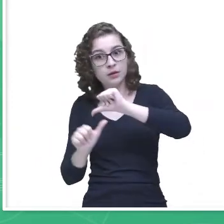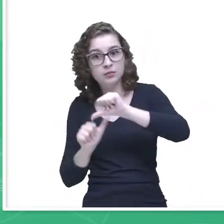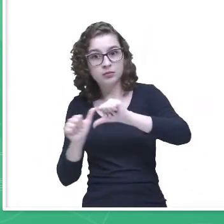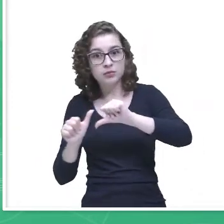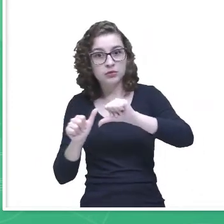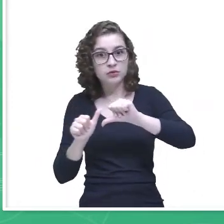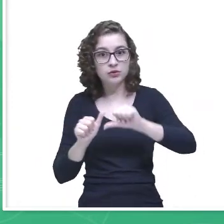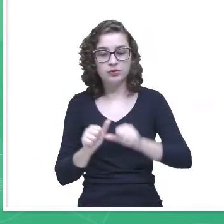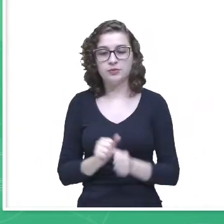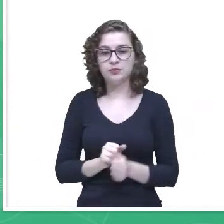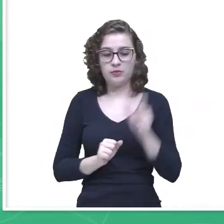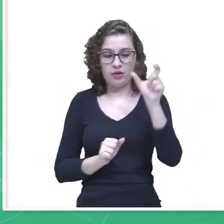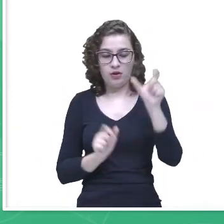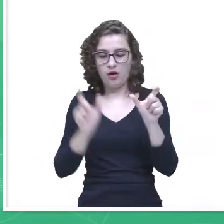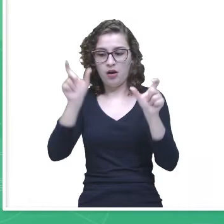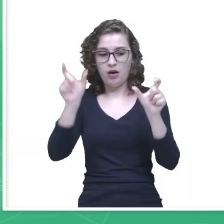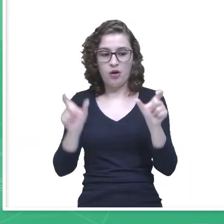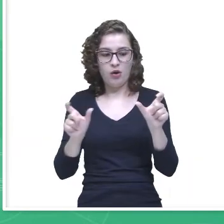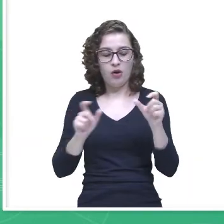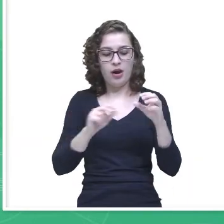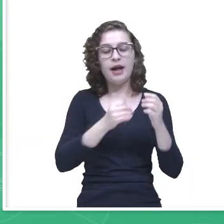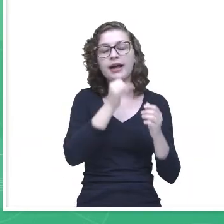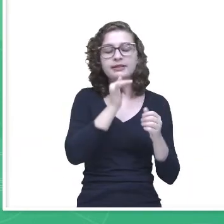entre os cromossomos